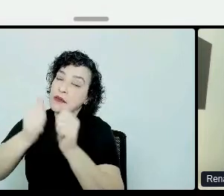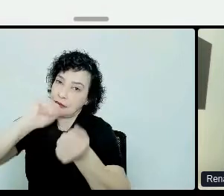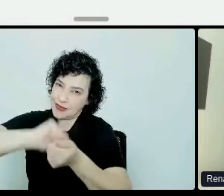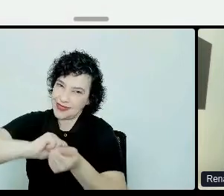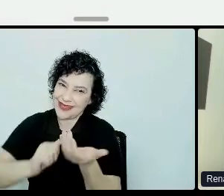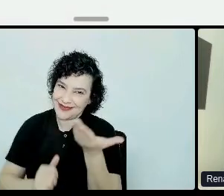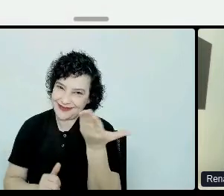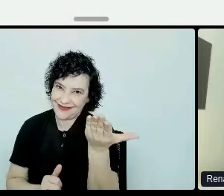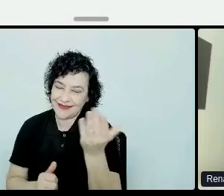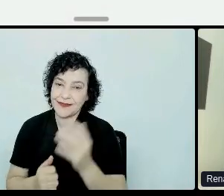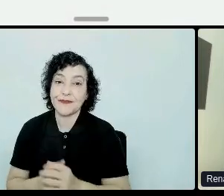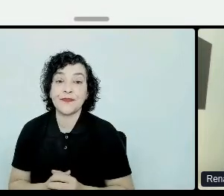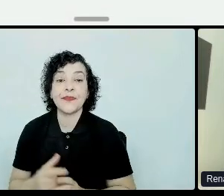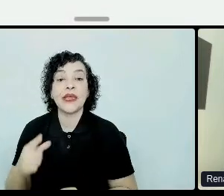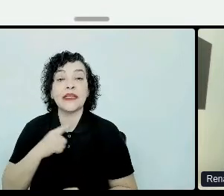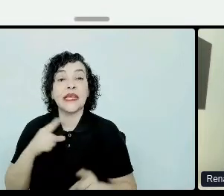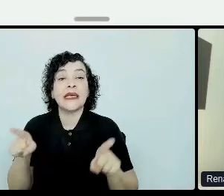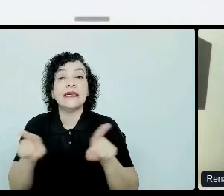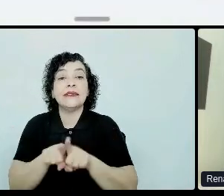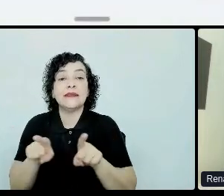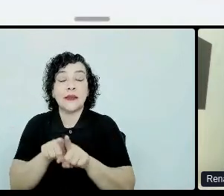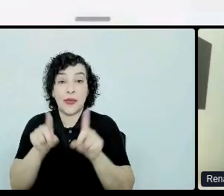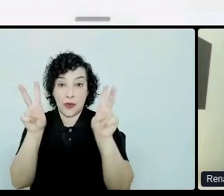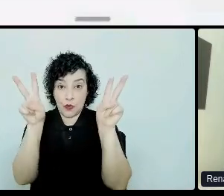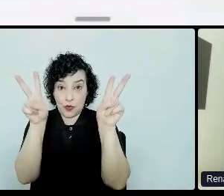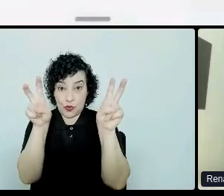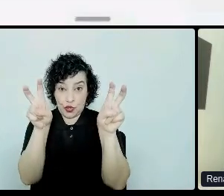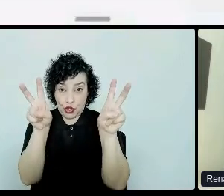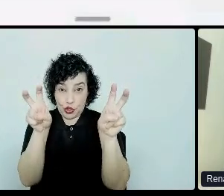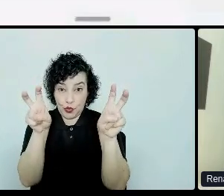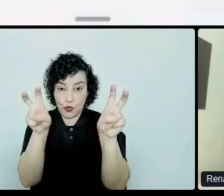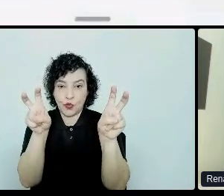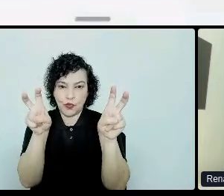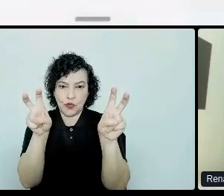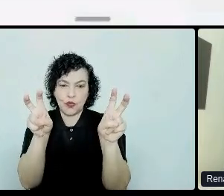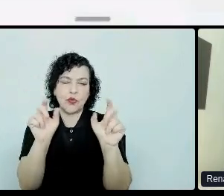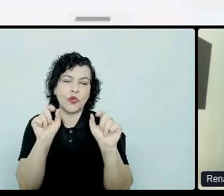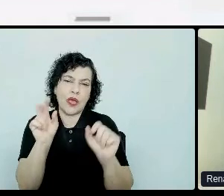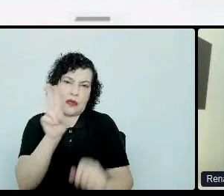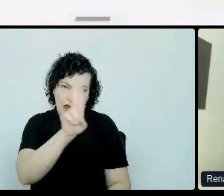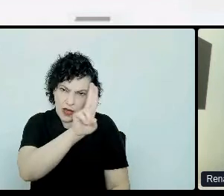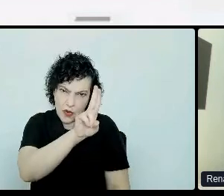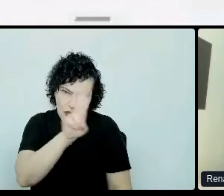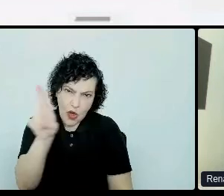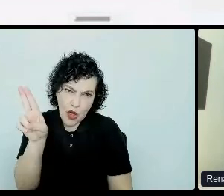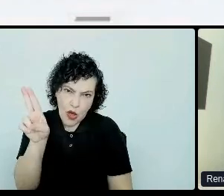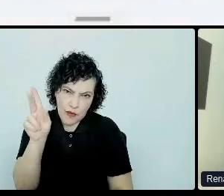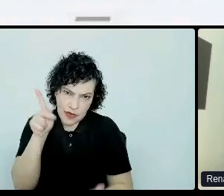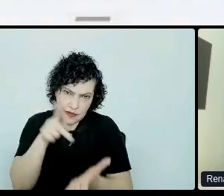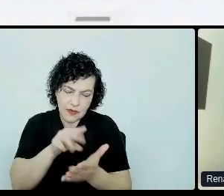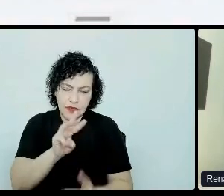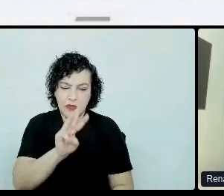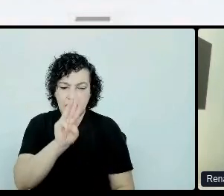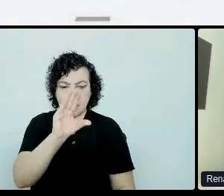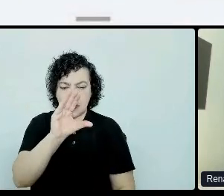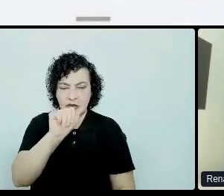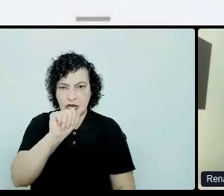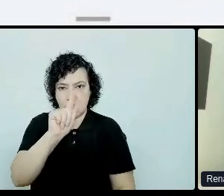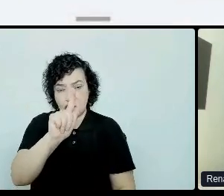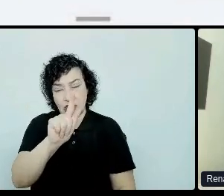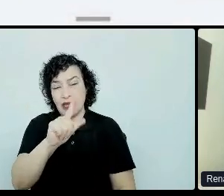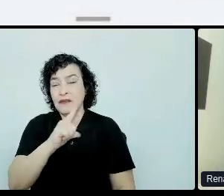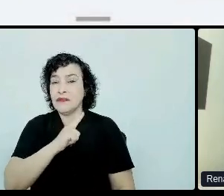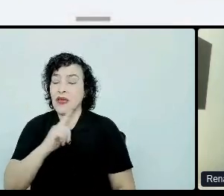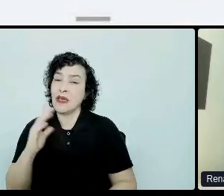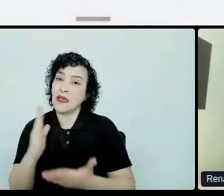Você tem o título, né, do item, que não necessariamente é o nome lá do item do WCAG, porque tem uns nomes que